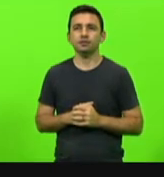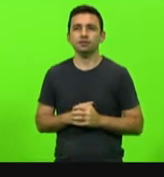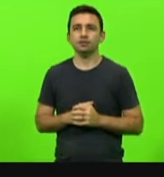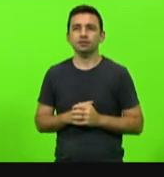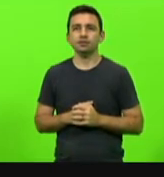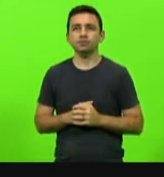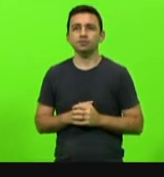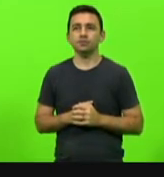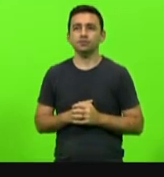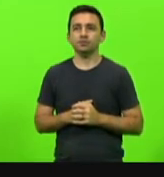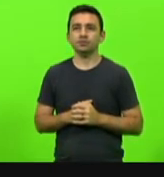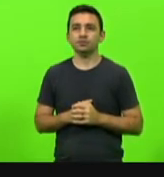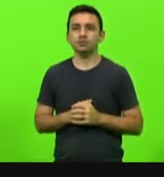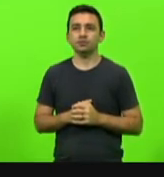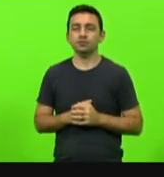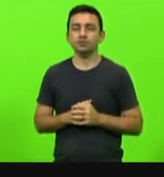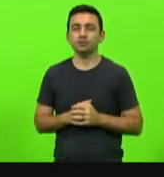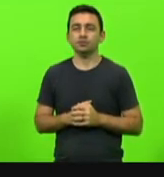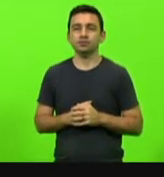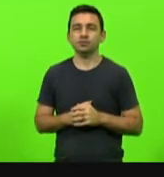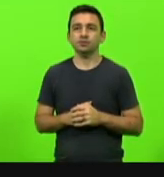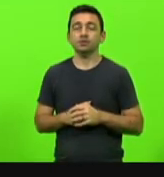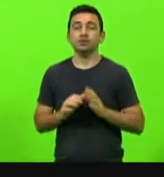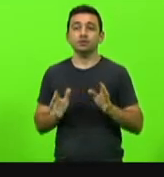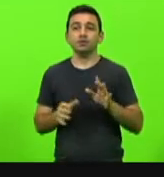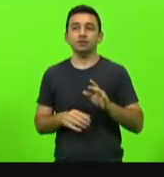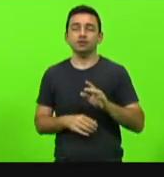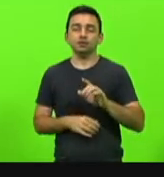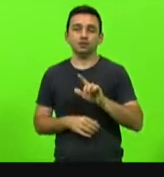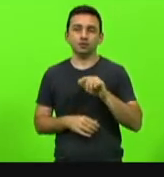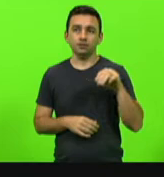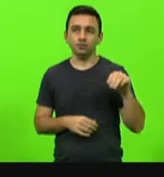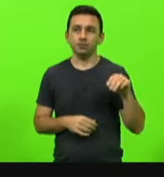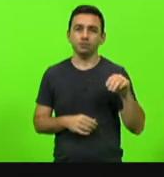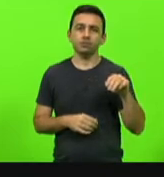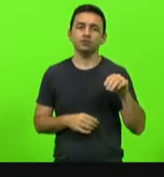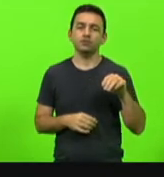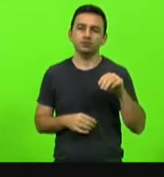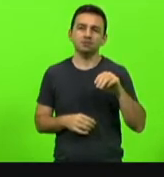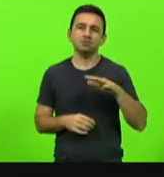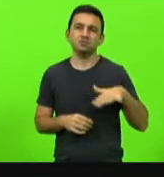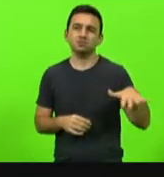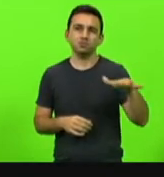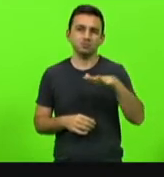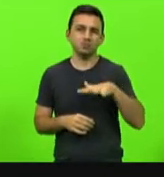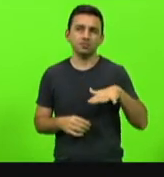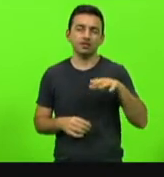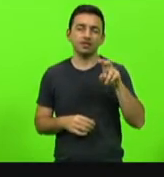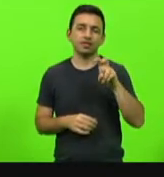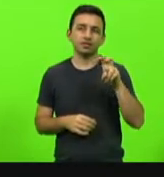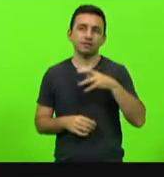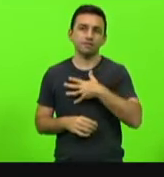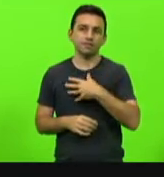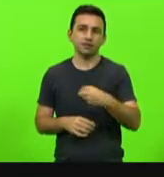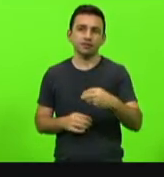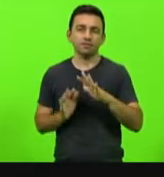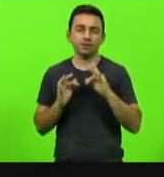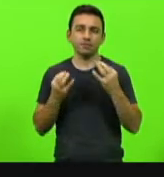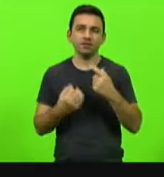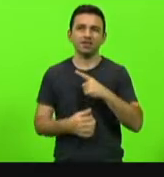Ela, natural de Lauro Miller, a quinta filha de uma família com 11